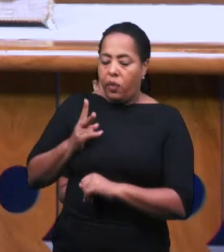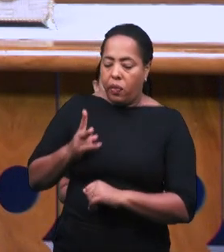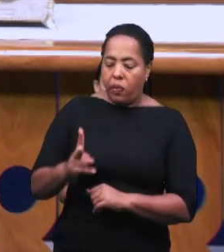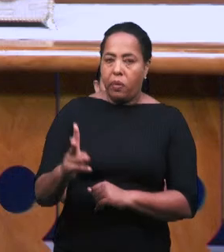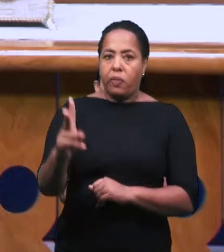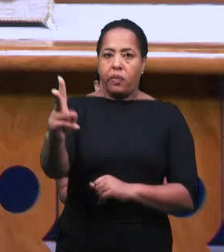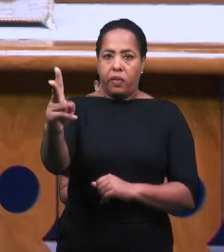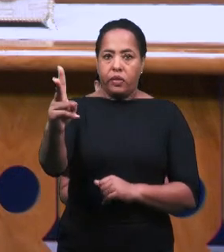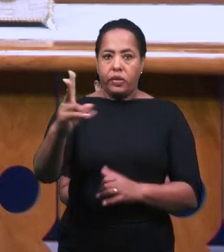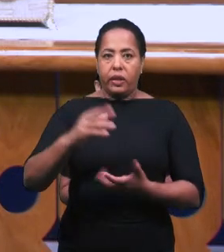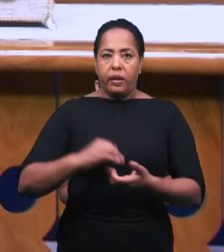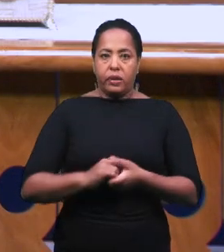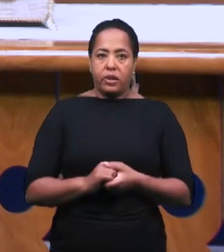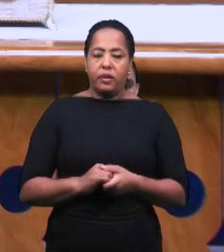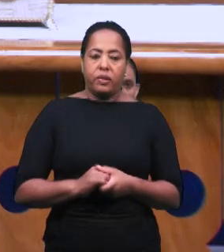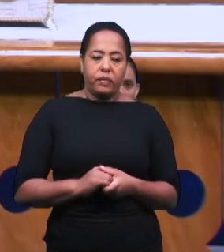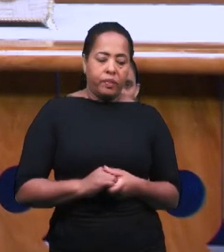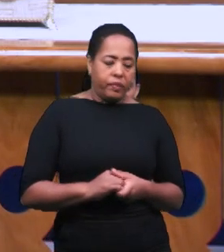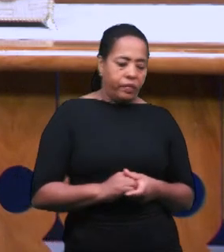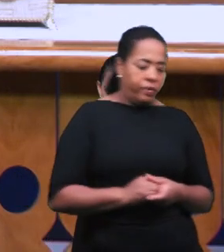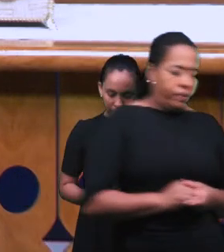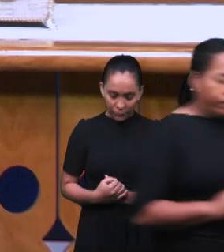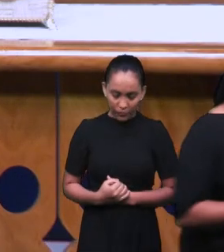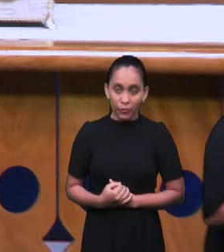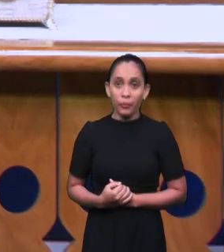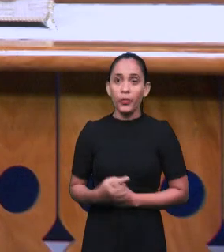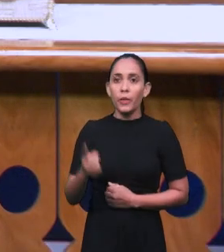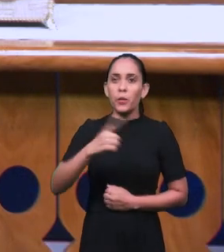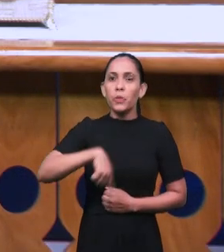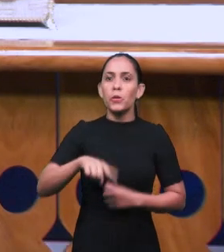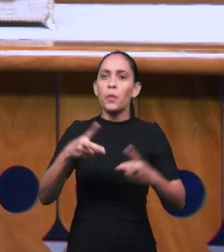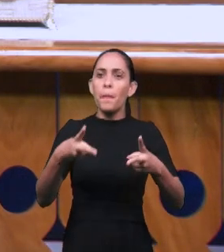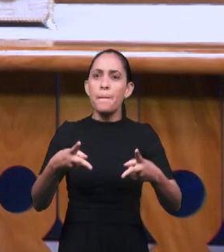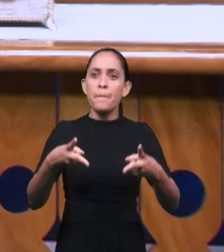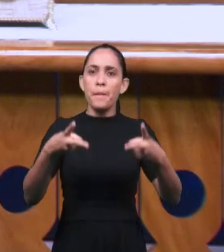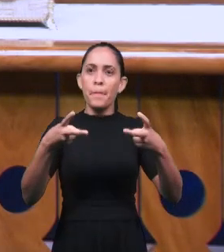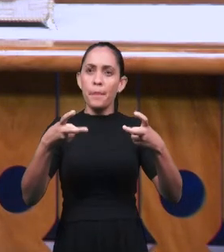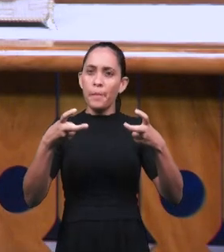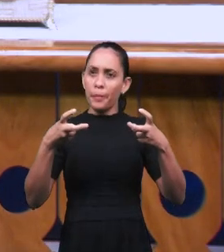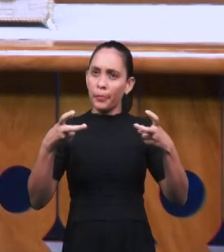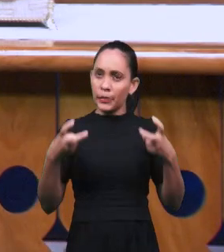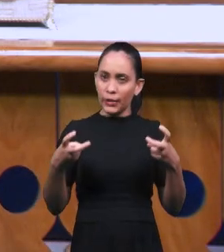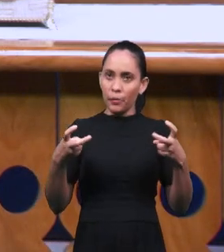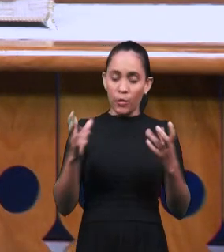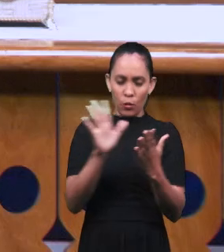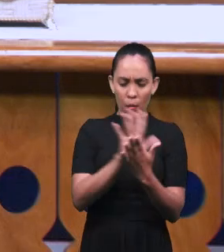os irmãos vão ver a beleza profética da palavra.